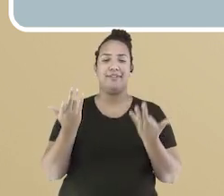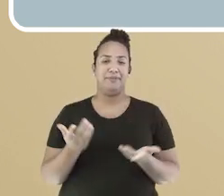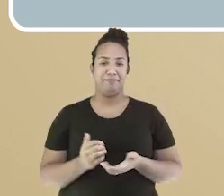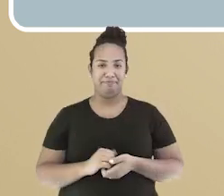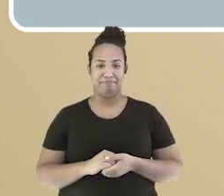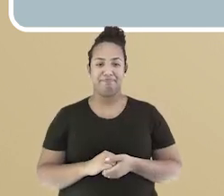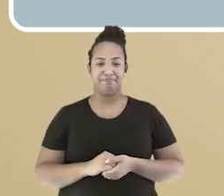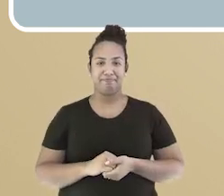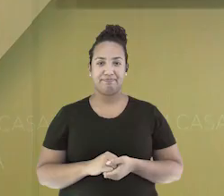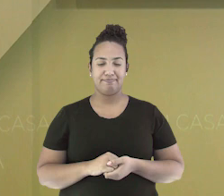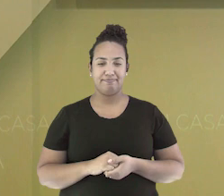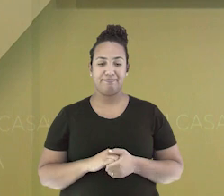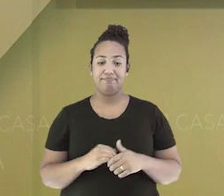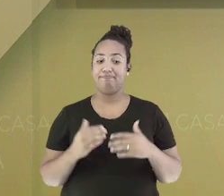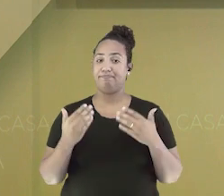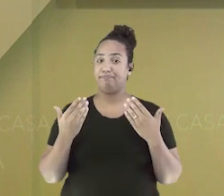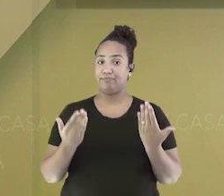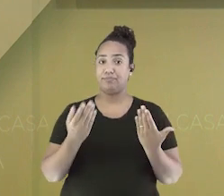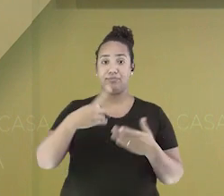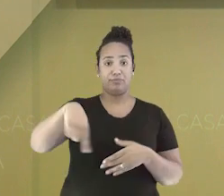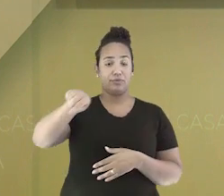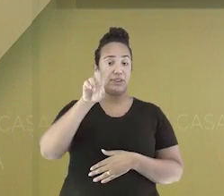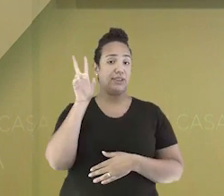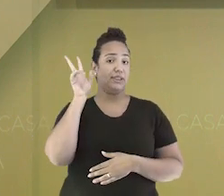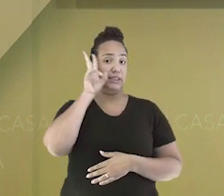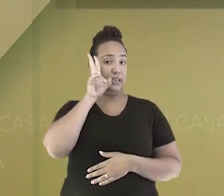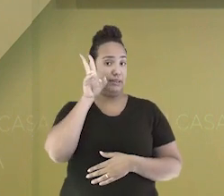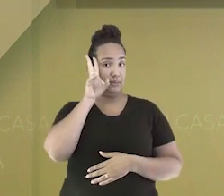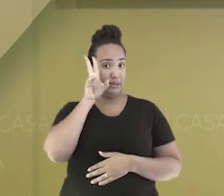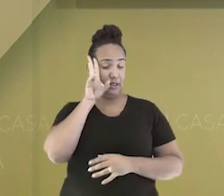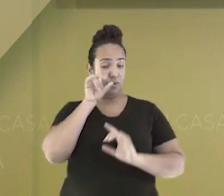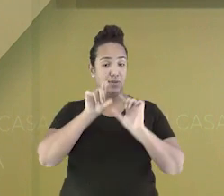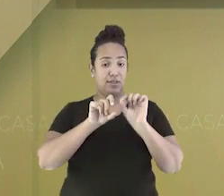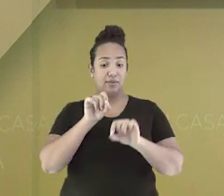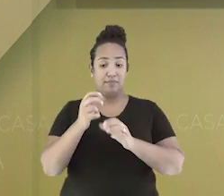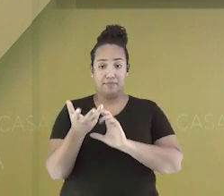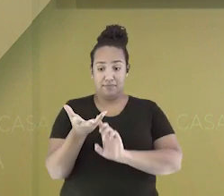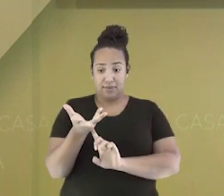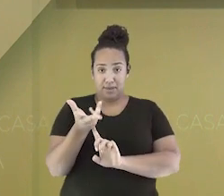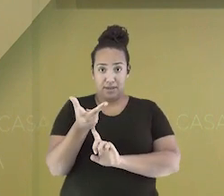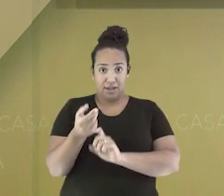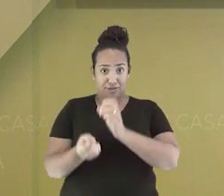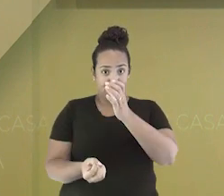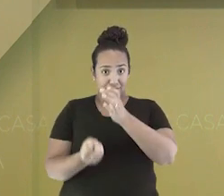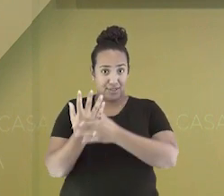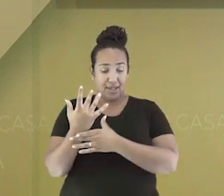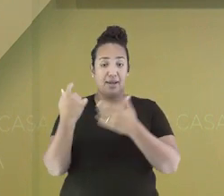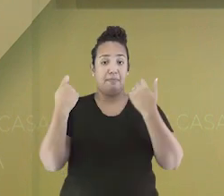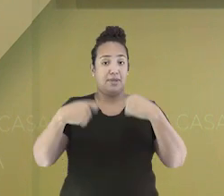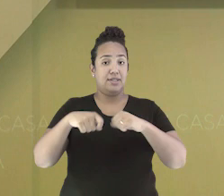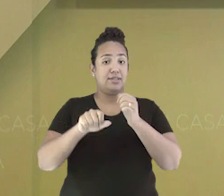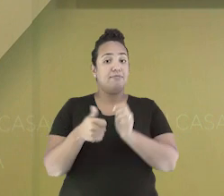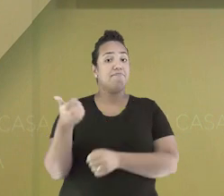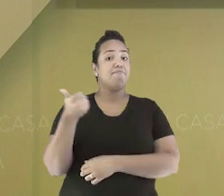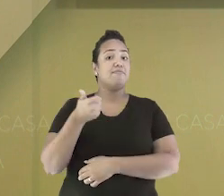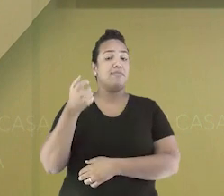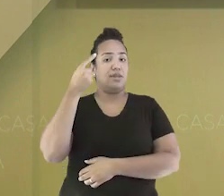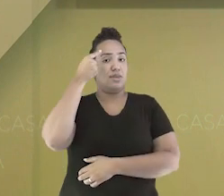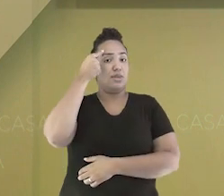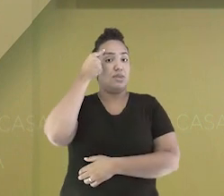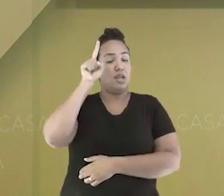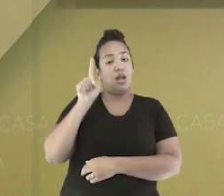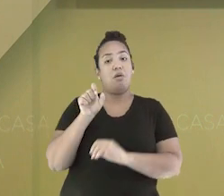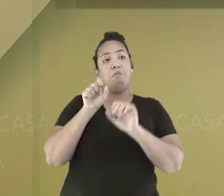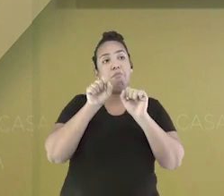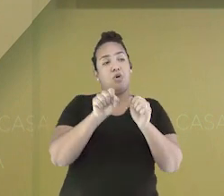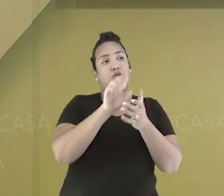outras possíveis. Então, para não esquecer, para a gente poder criar uma obra de arte, é preciso a ideia, que surge